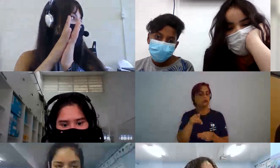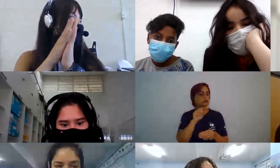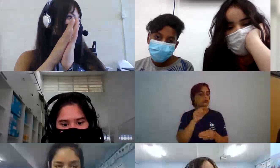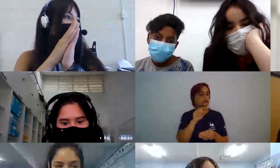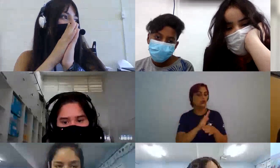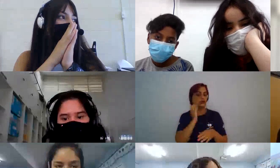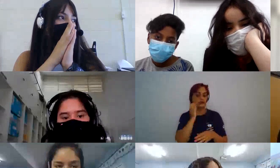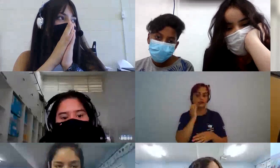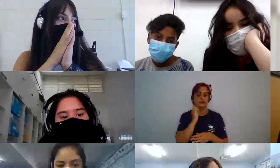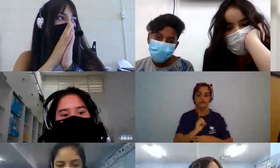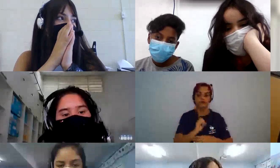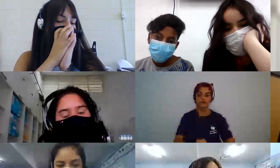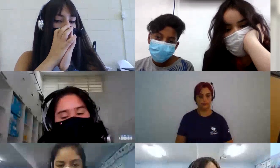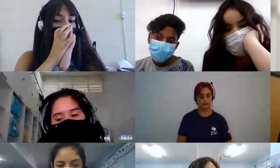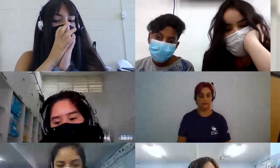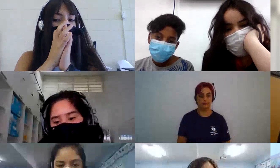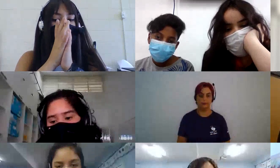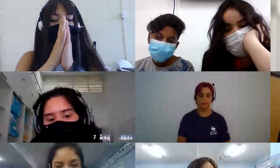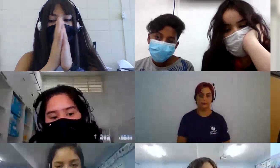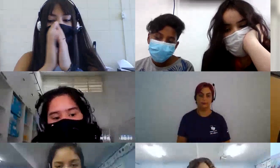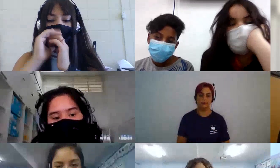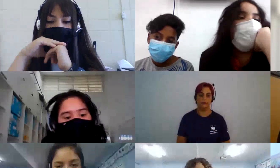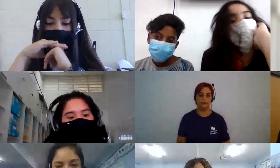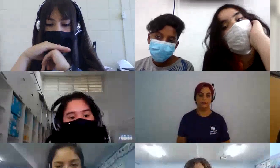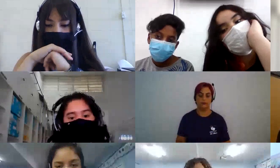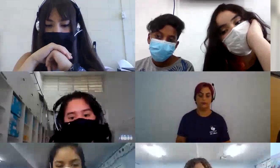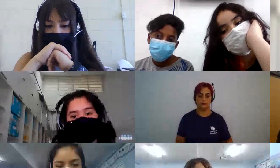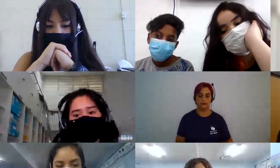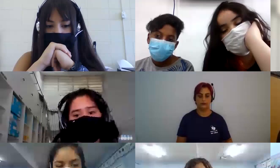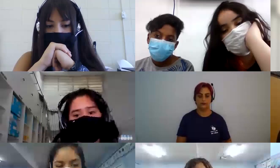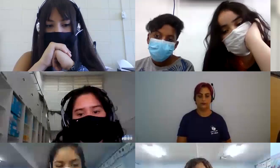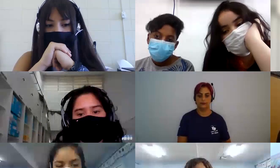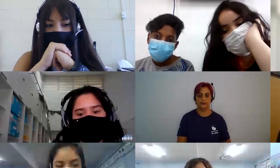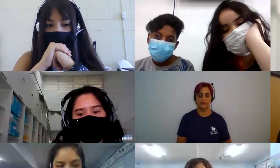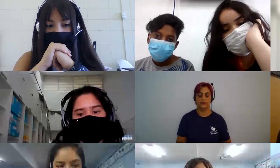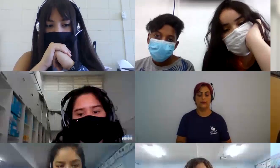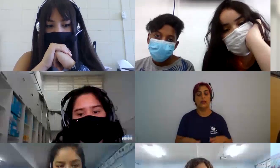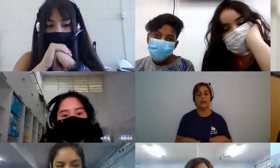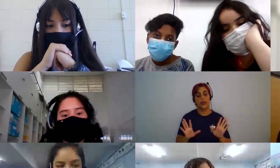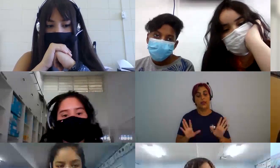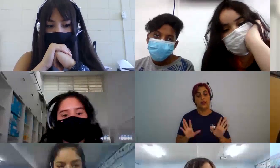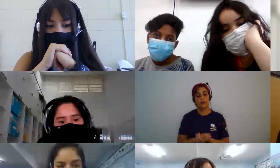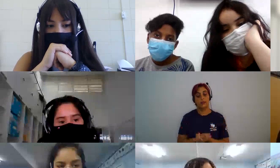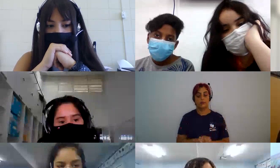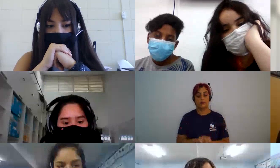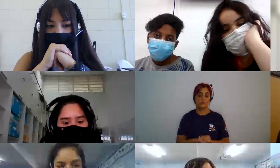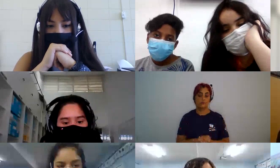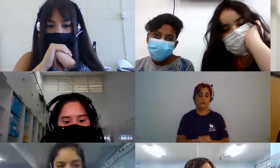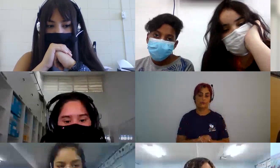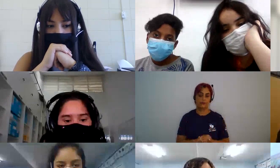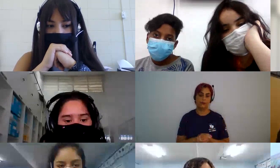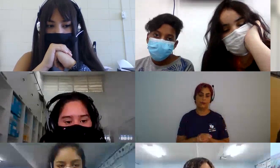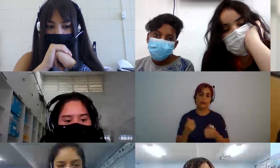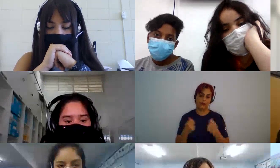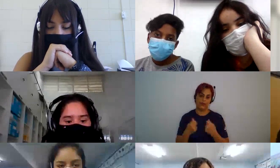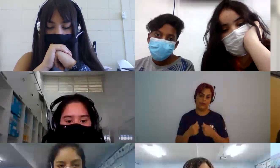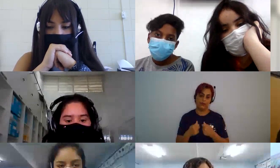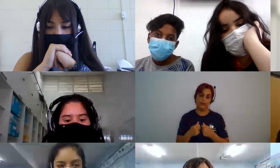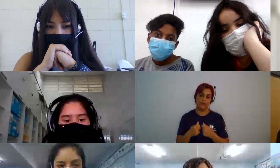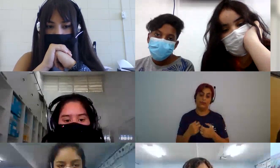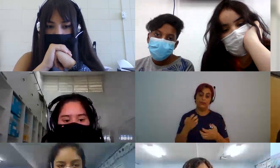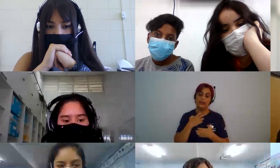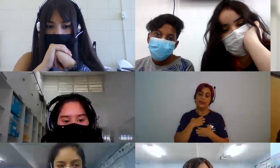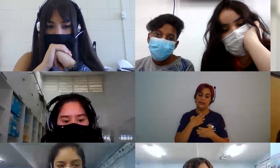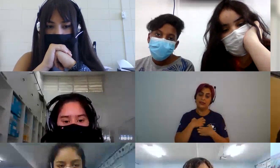vontade e medo? Bem, igual as duas falou, ela tem que se sentir confortável.